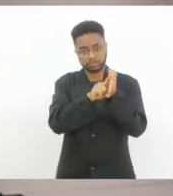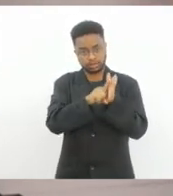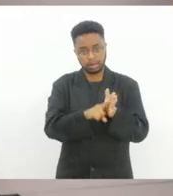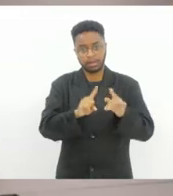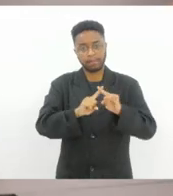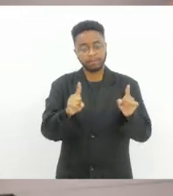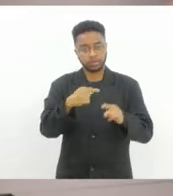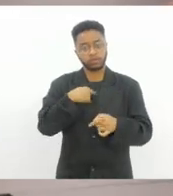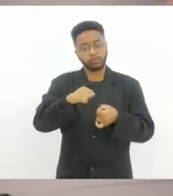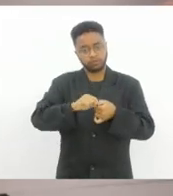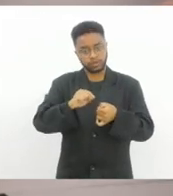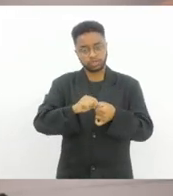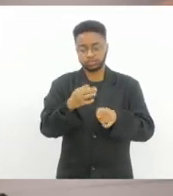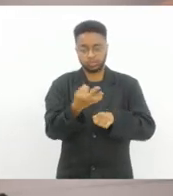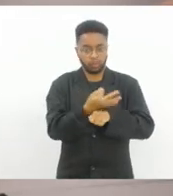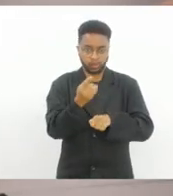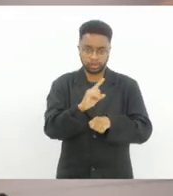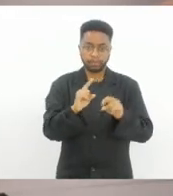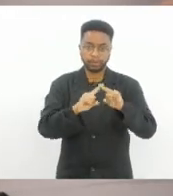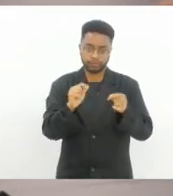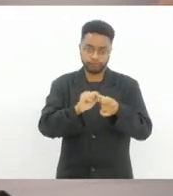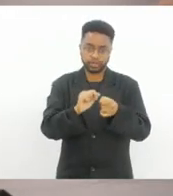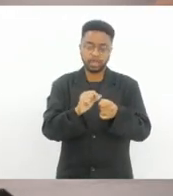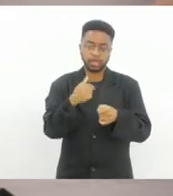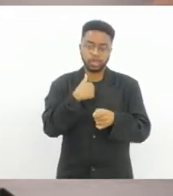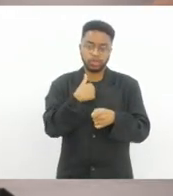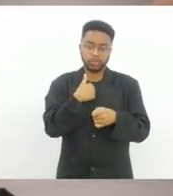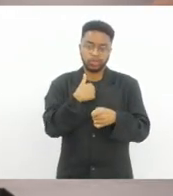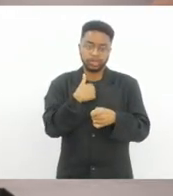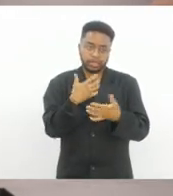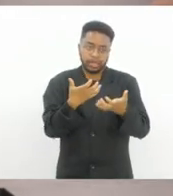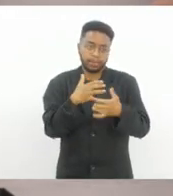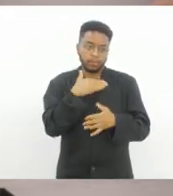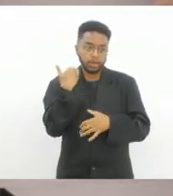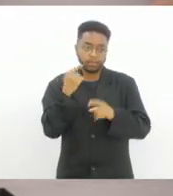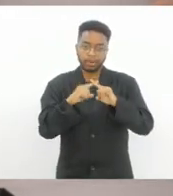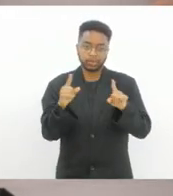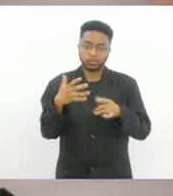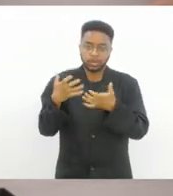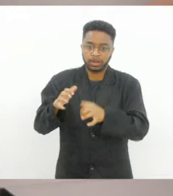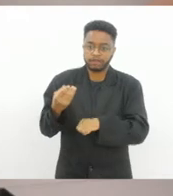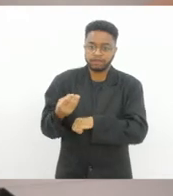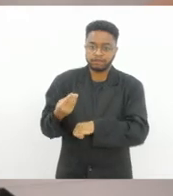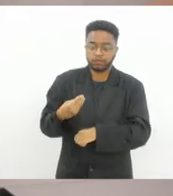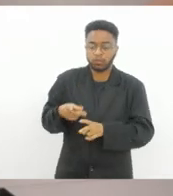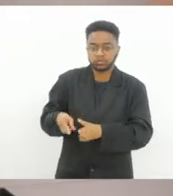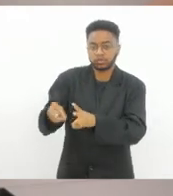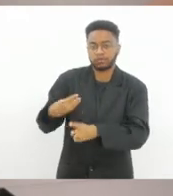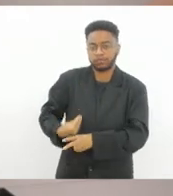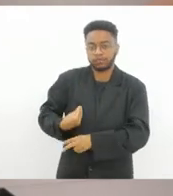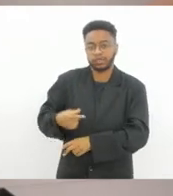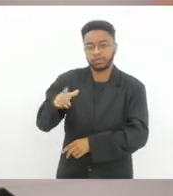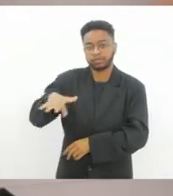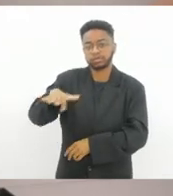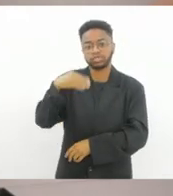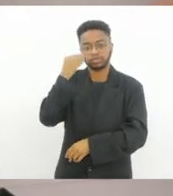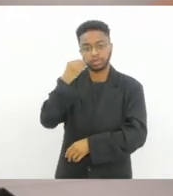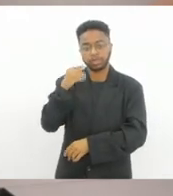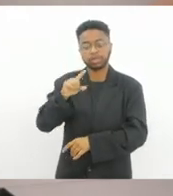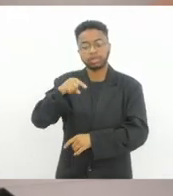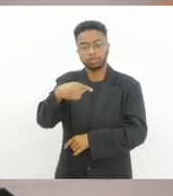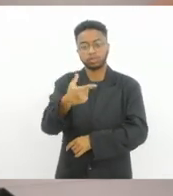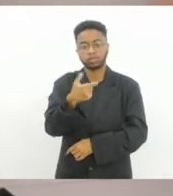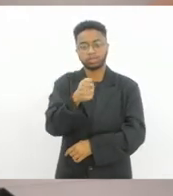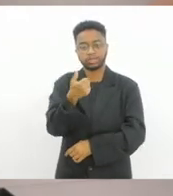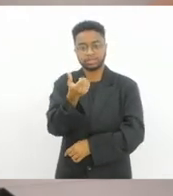fiz o bom. E eu senti aquela coisa de morrer, né? Mas também não podia mais viver aquilo. E, em 2015, 2016, eu cheguei